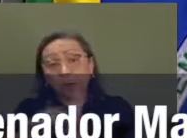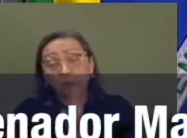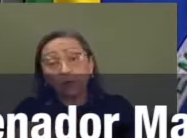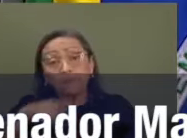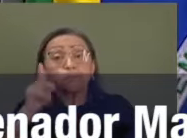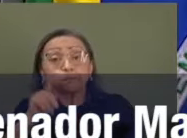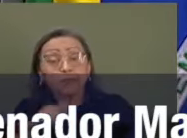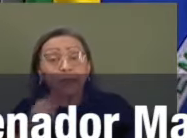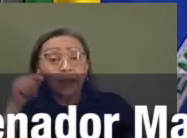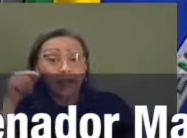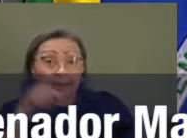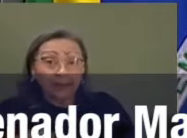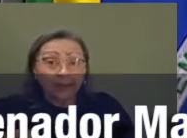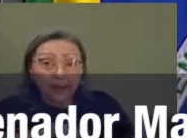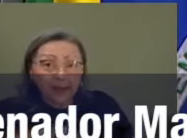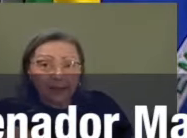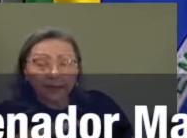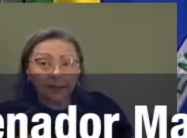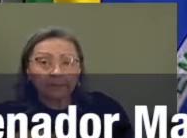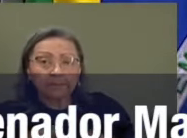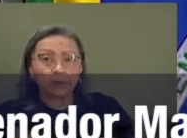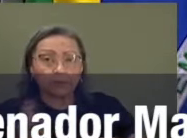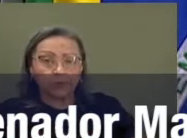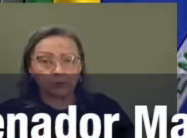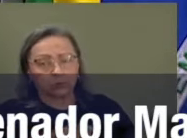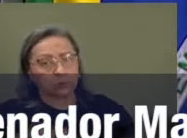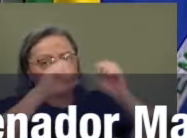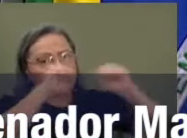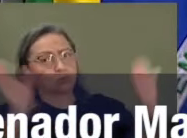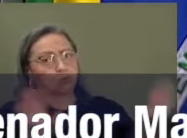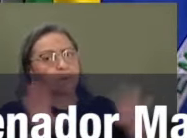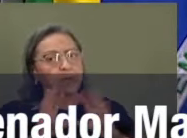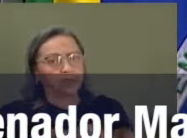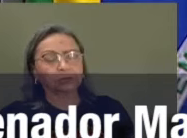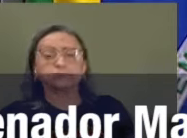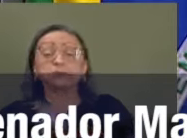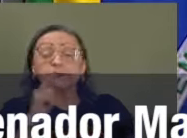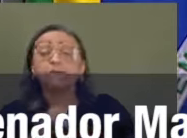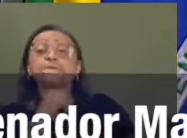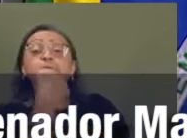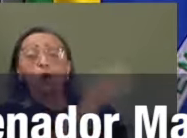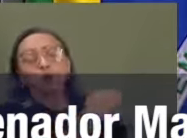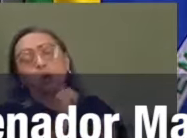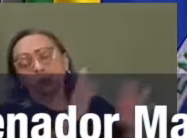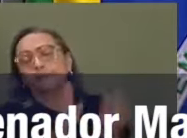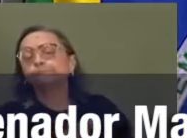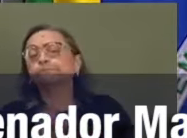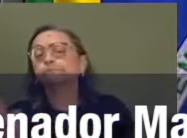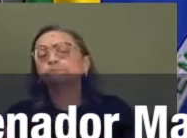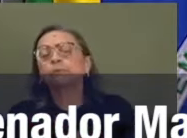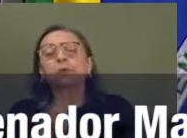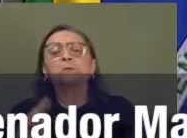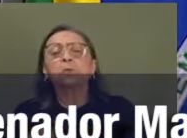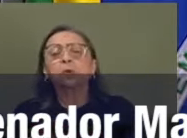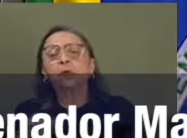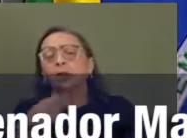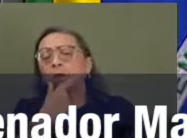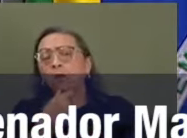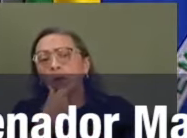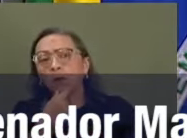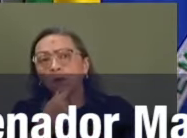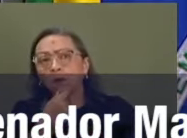dos Estados Unidos. Essa é a única condição, mas ele é um dos integrantes. Bom, por que que o Vladimir Putin não veio para o G20? Porque o